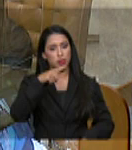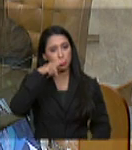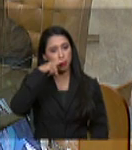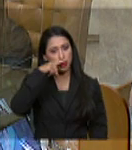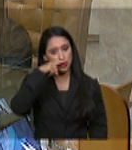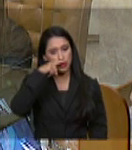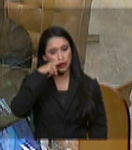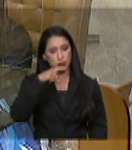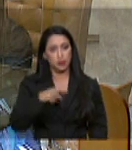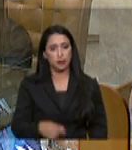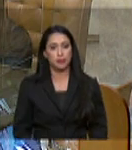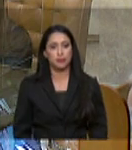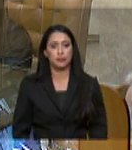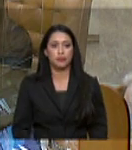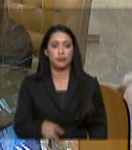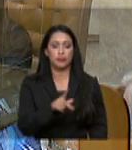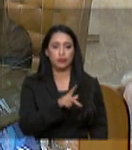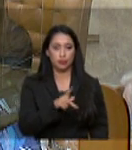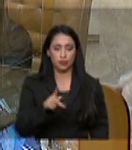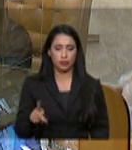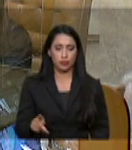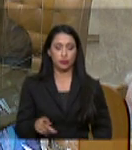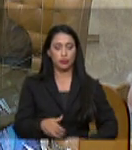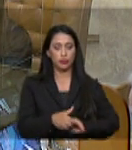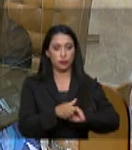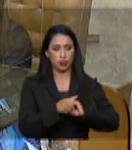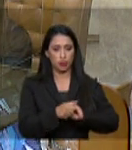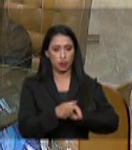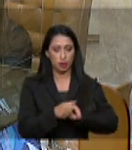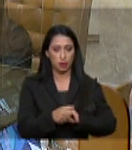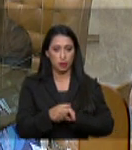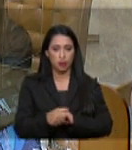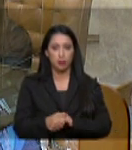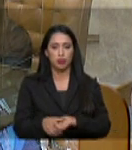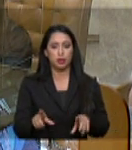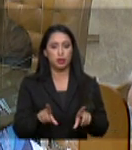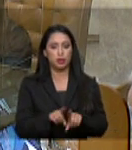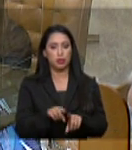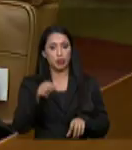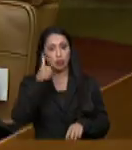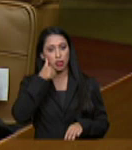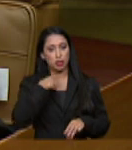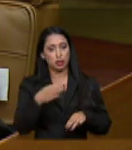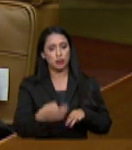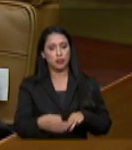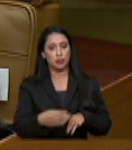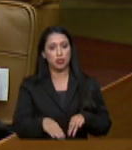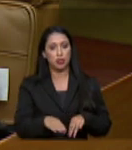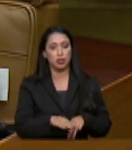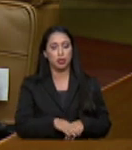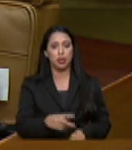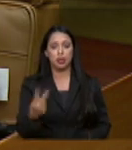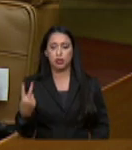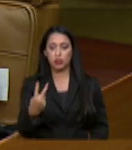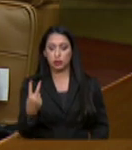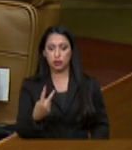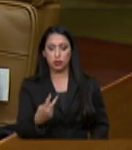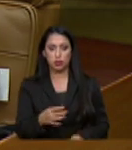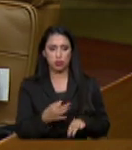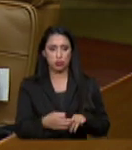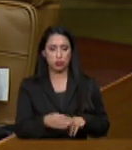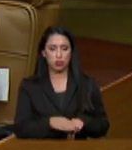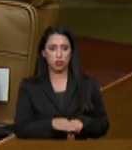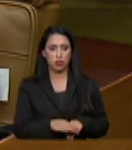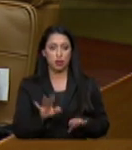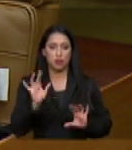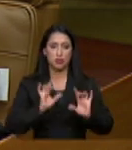se o presidente saúde vossa excelência semelhantes ministras os eminentes pares de um